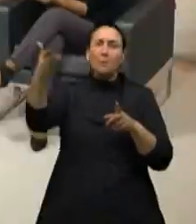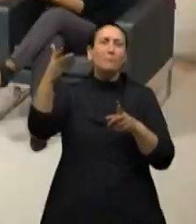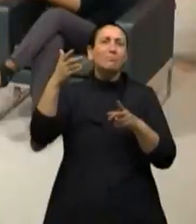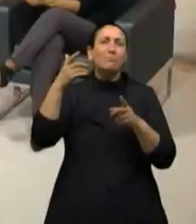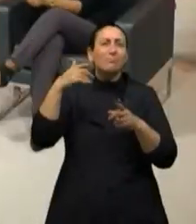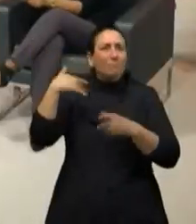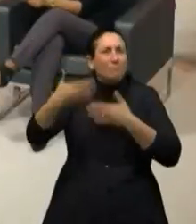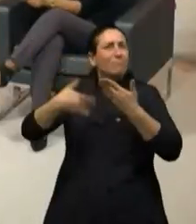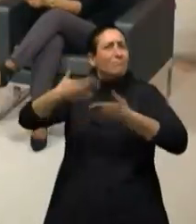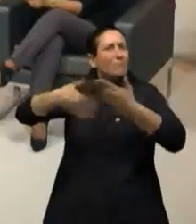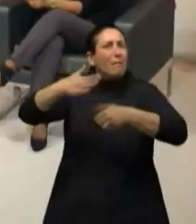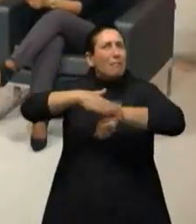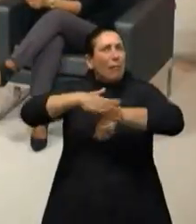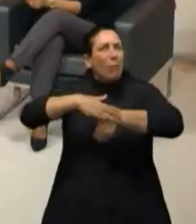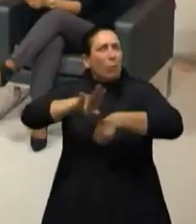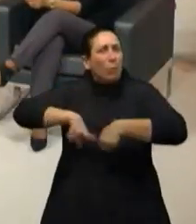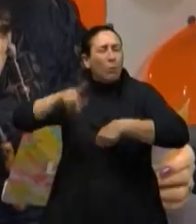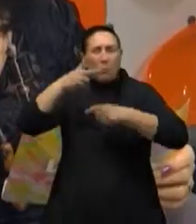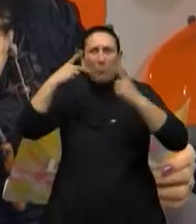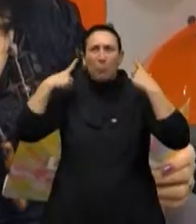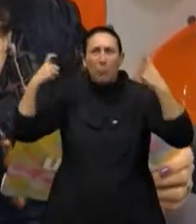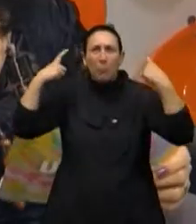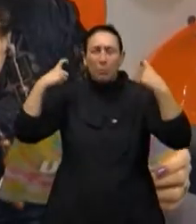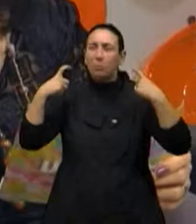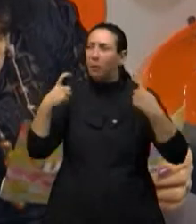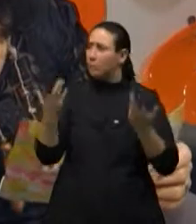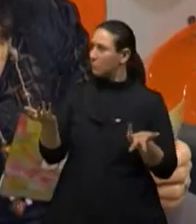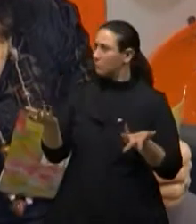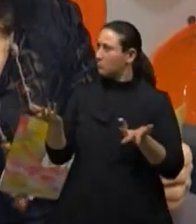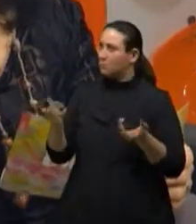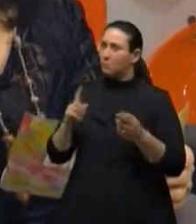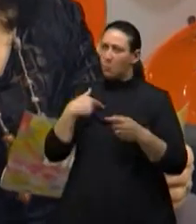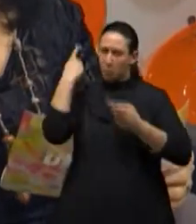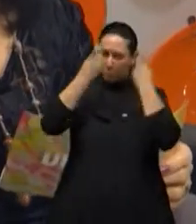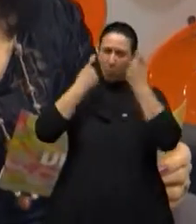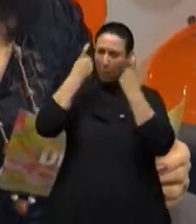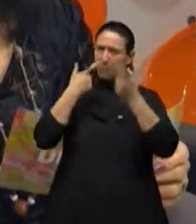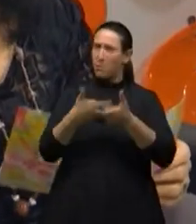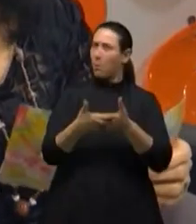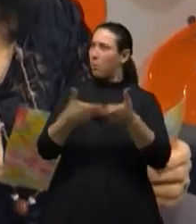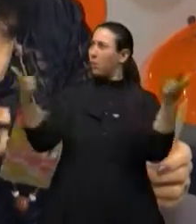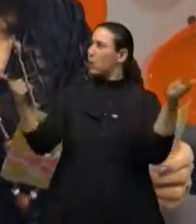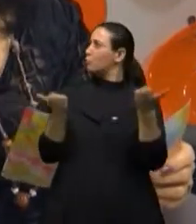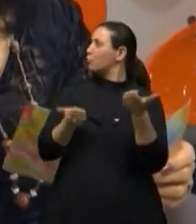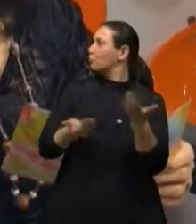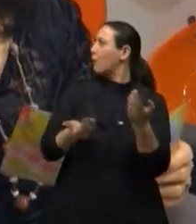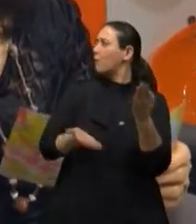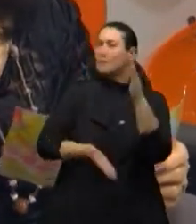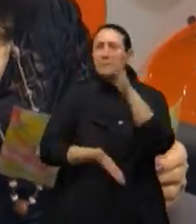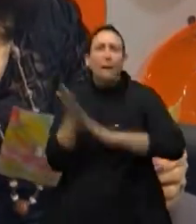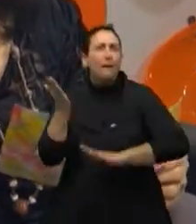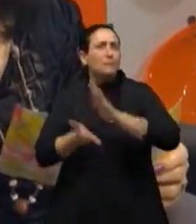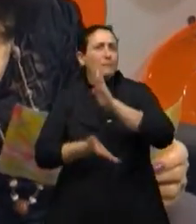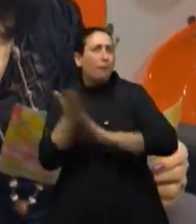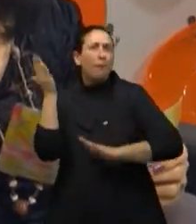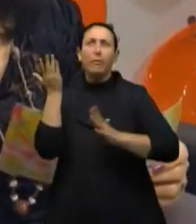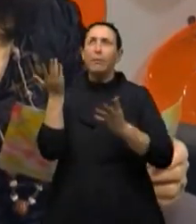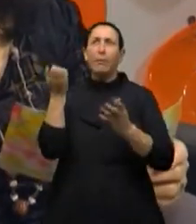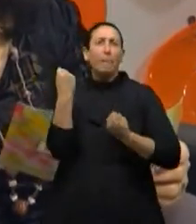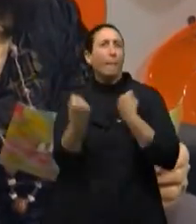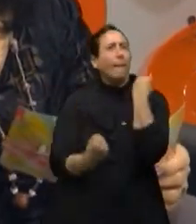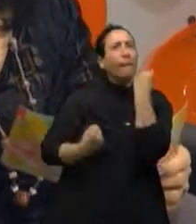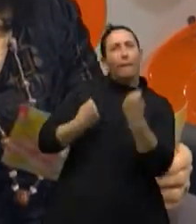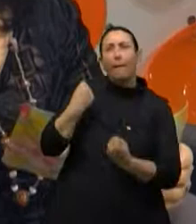Tá mas então eu eu t preocupada agora com uma geração inteira a geração dos jovens que vão pra balada mais de uma vez por semana